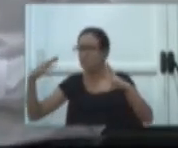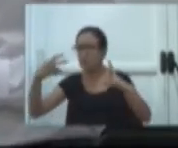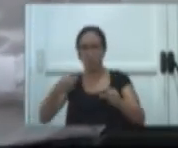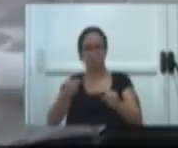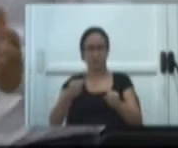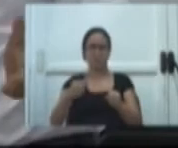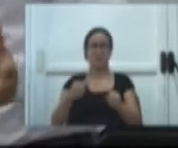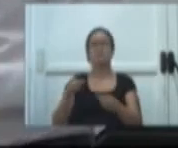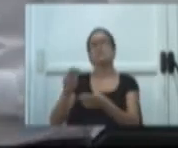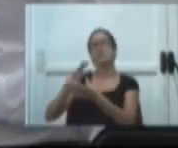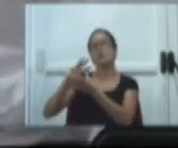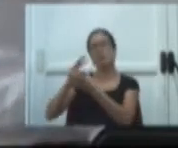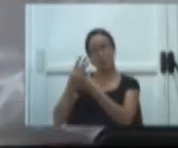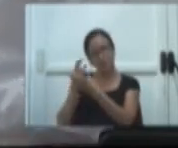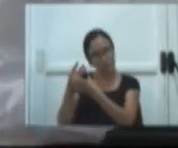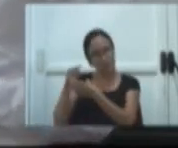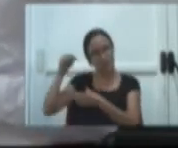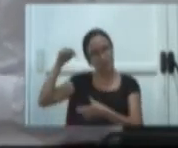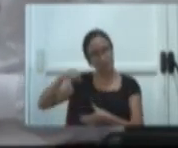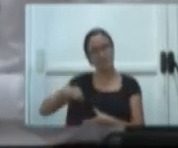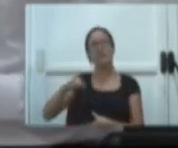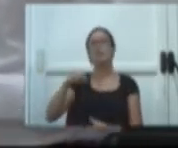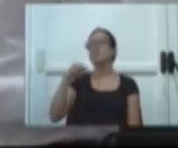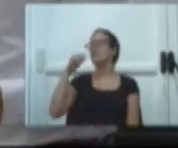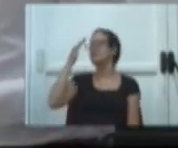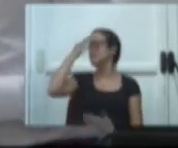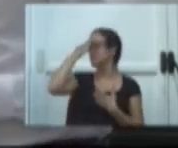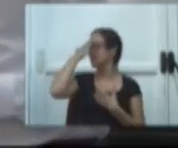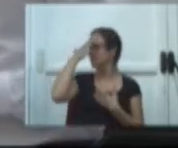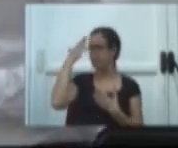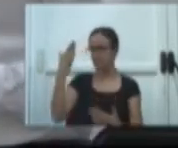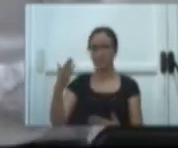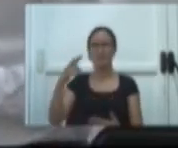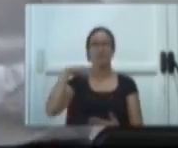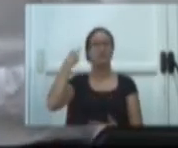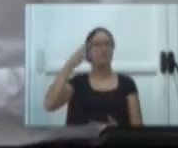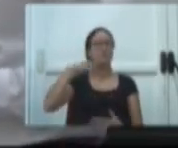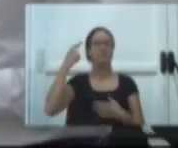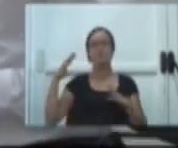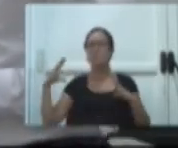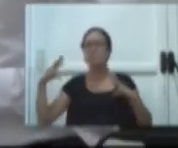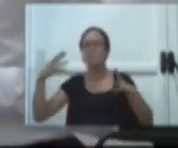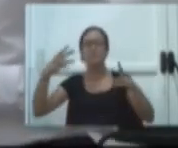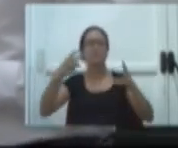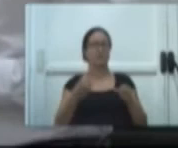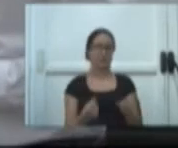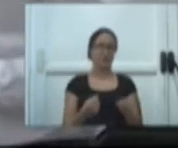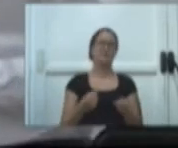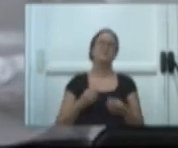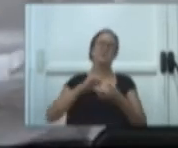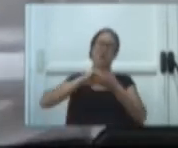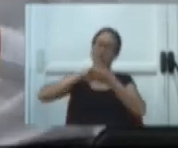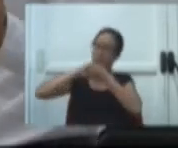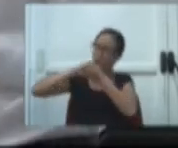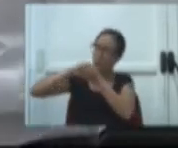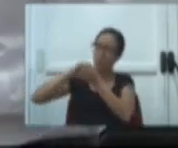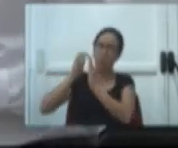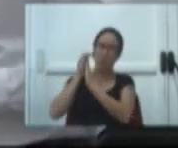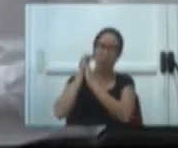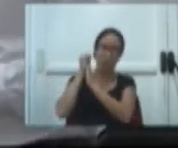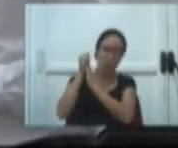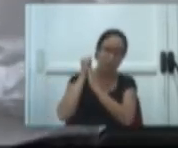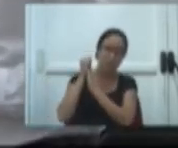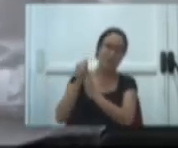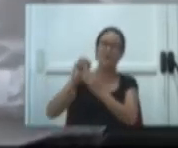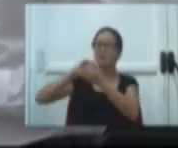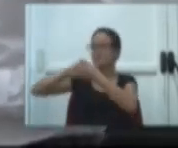Câmara Municipal, às vereadoras e vereadores por esta homenagem, que prezo muito, agradeço em